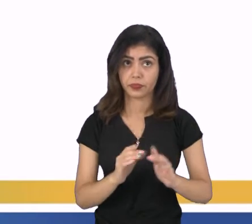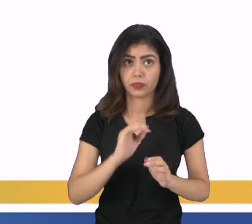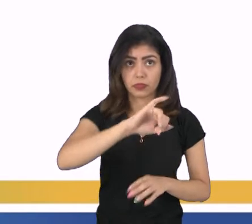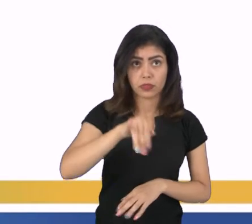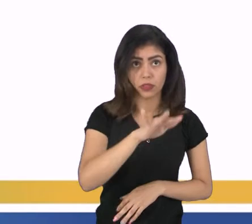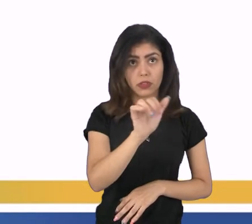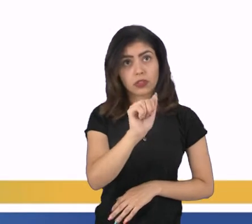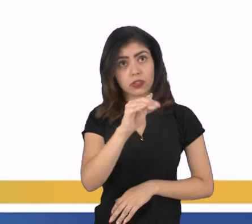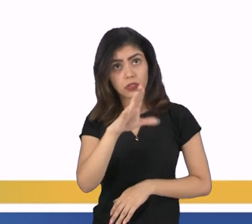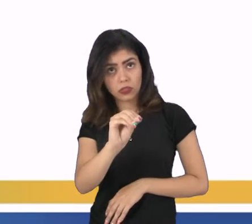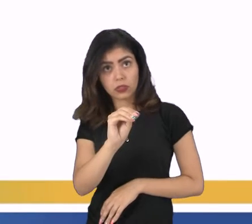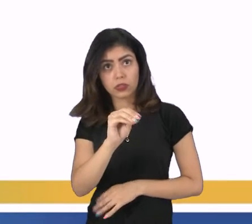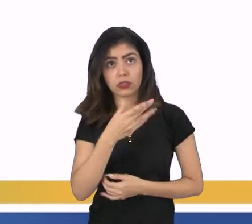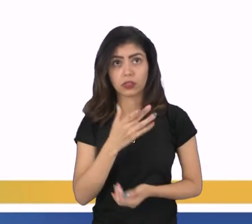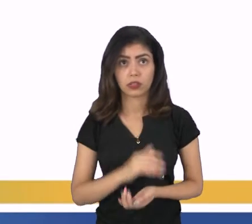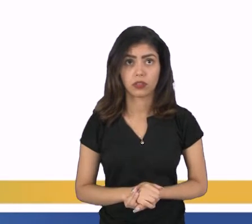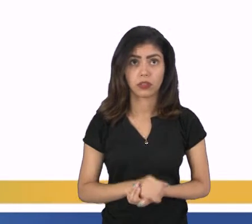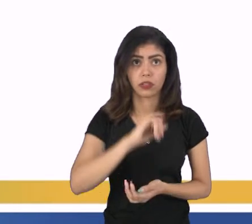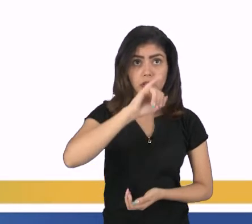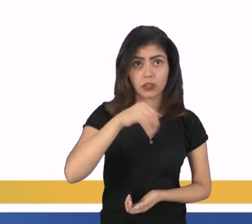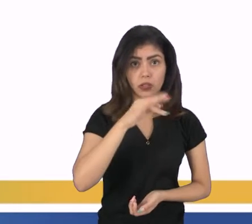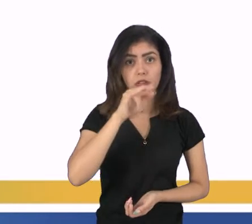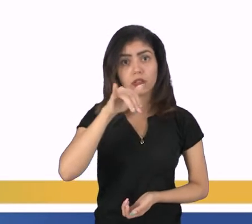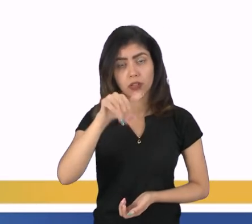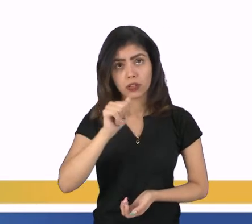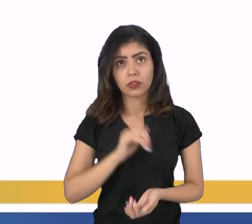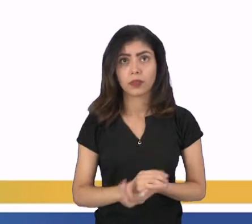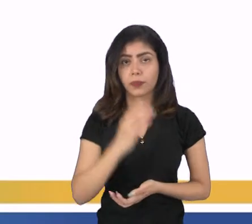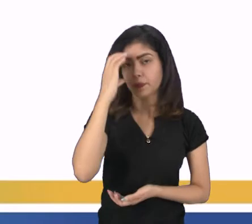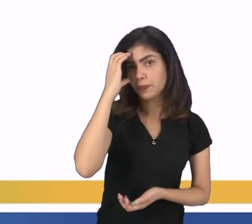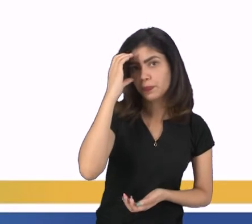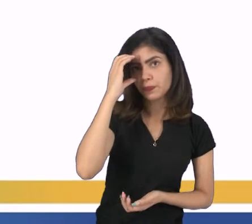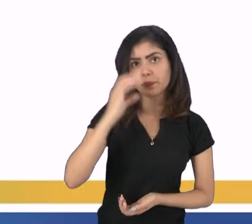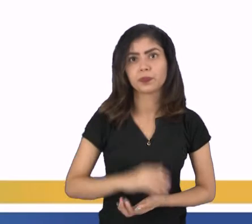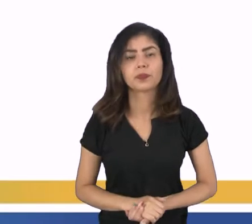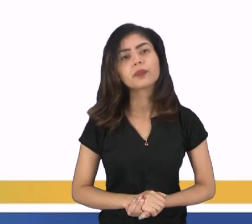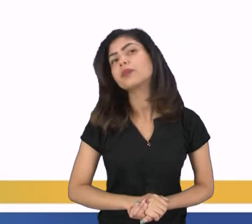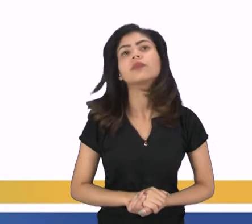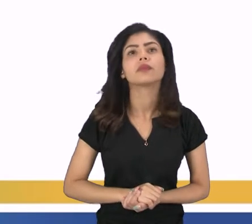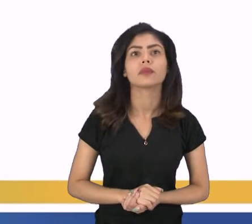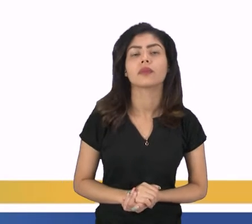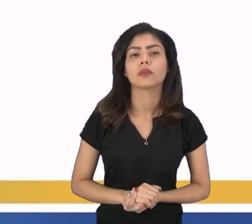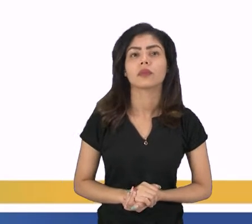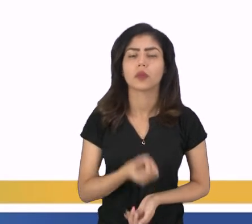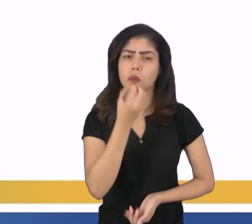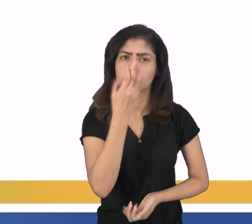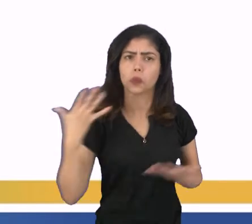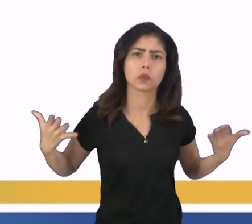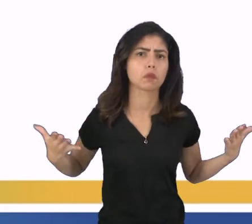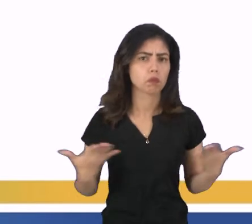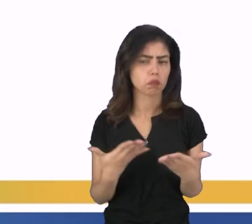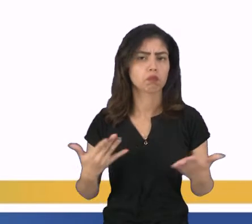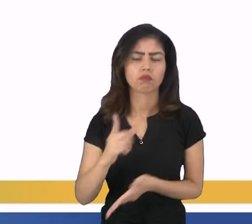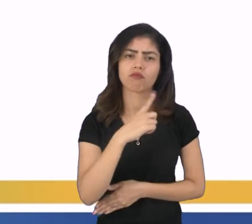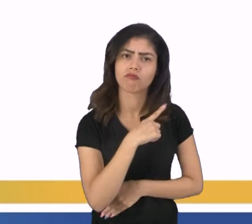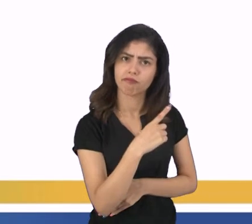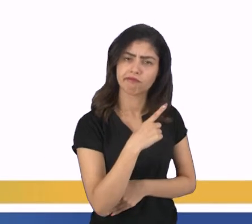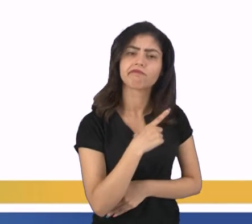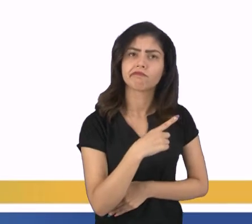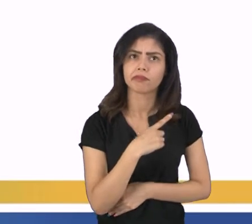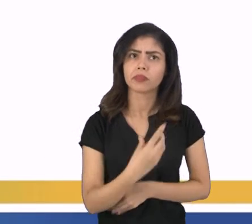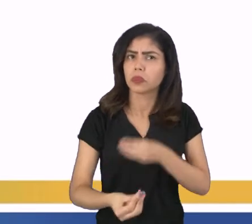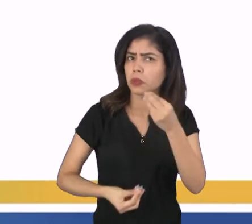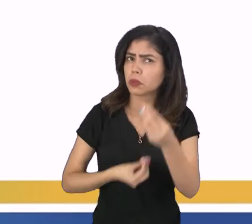Alves, ou mais conhecido como bairro Gia, em Cruzeiro do Sul, é uma foto que hoje ela vai ter